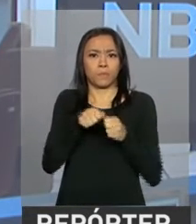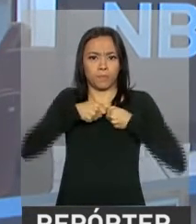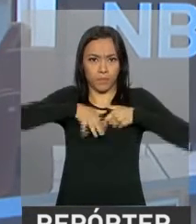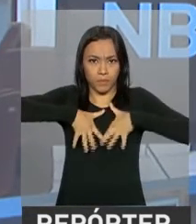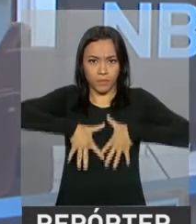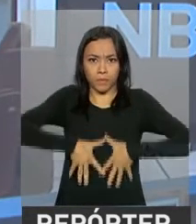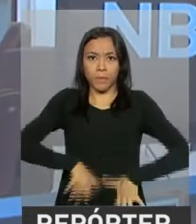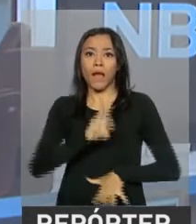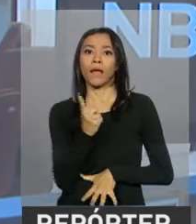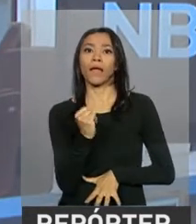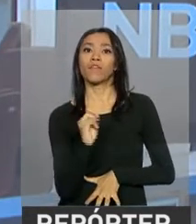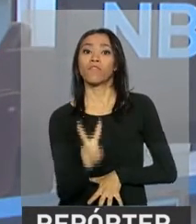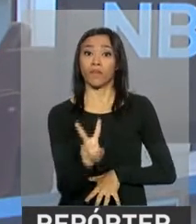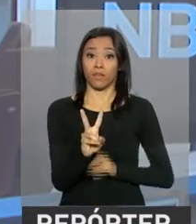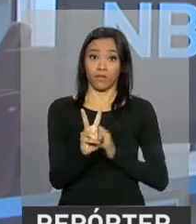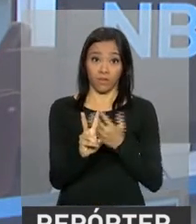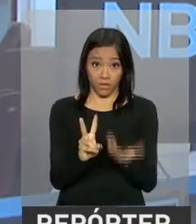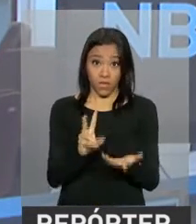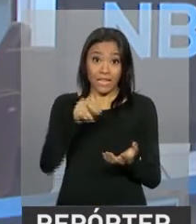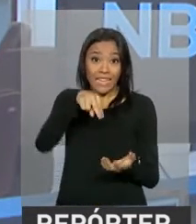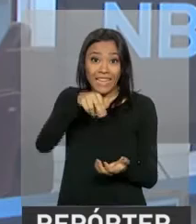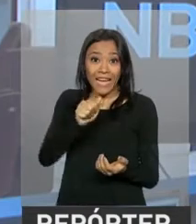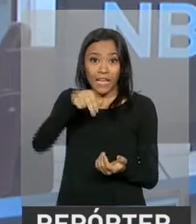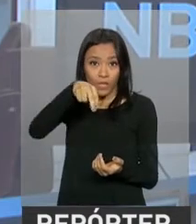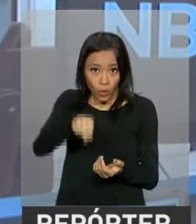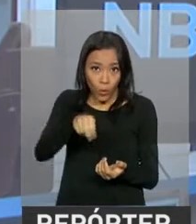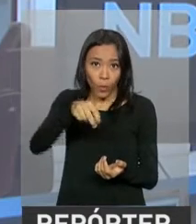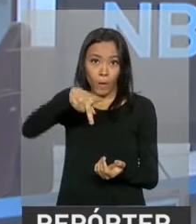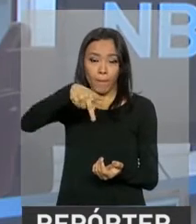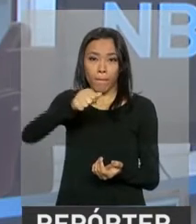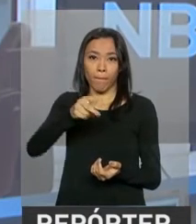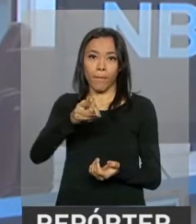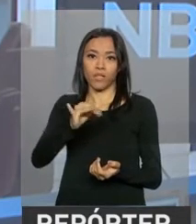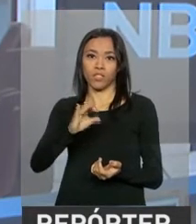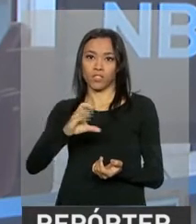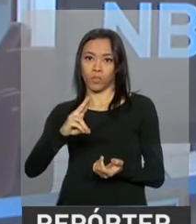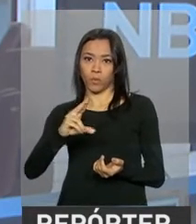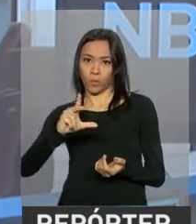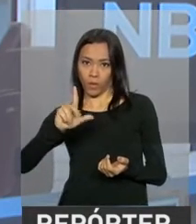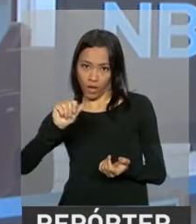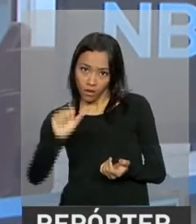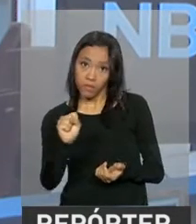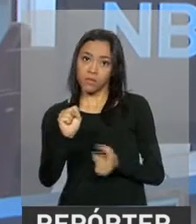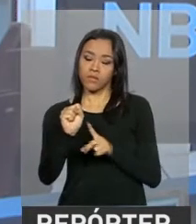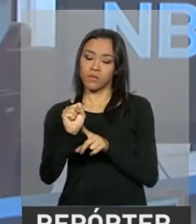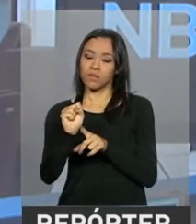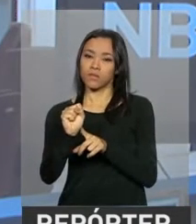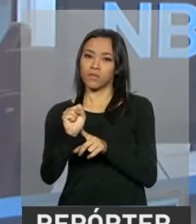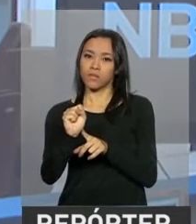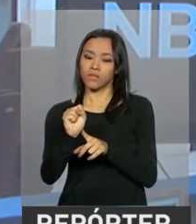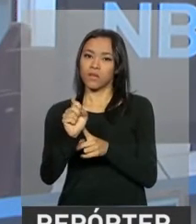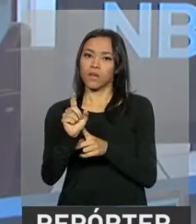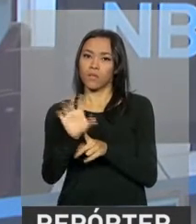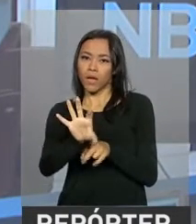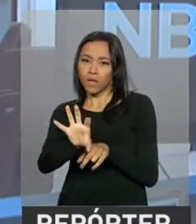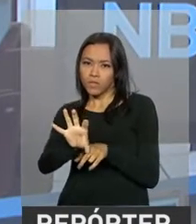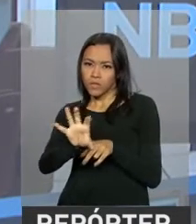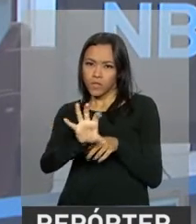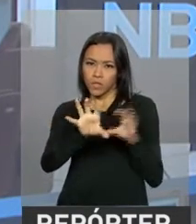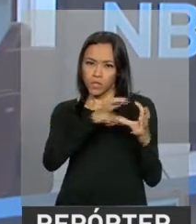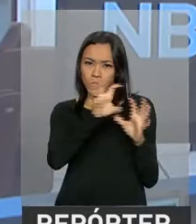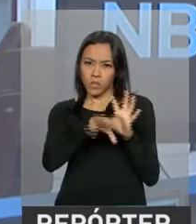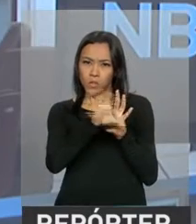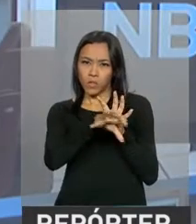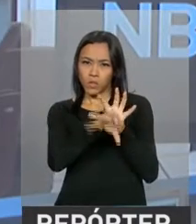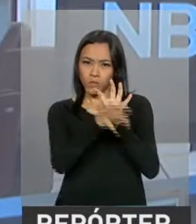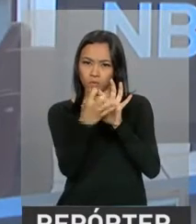no estudo foram usadas nano partículas carregadas de produtos químicos para atrair para atrair o vírus e se